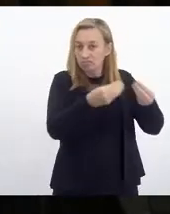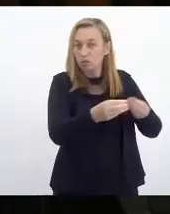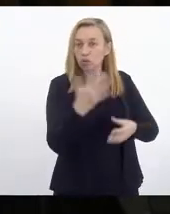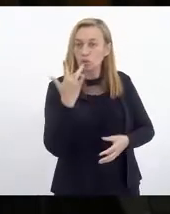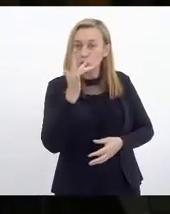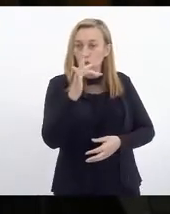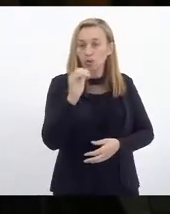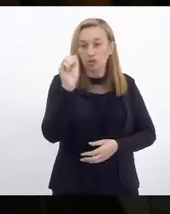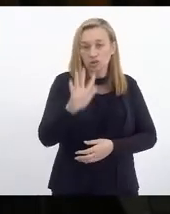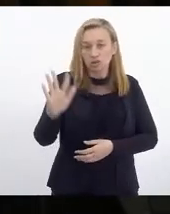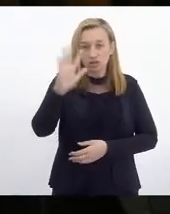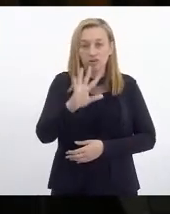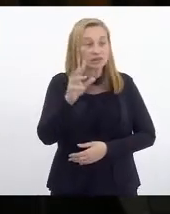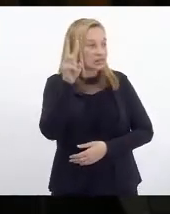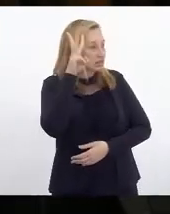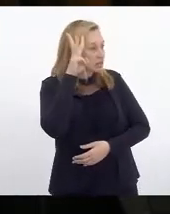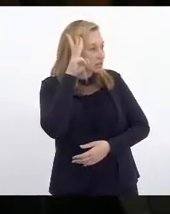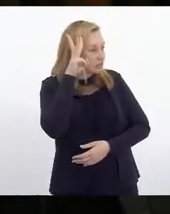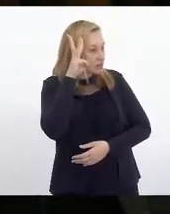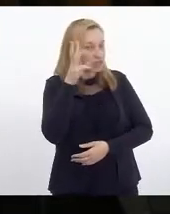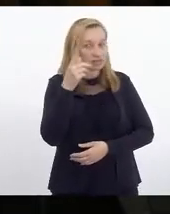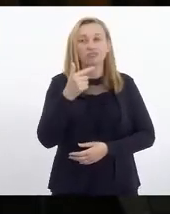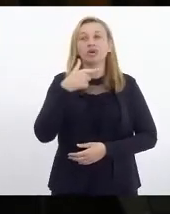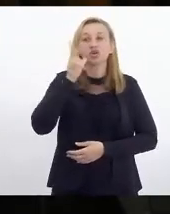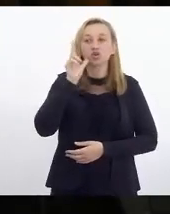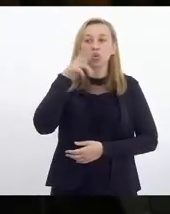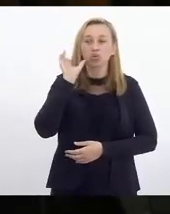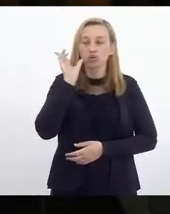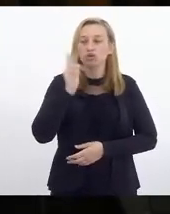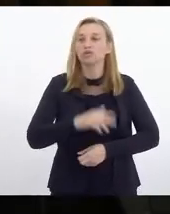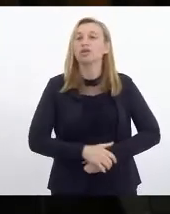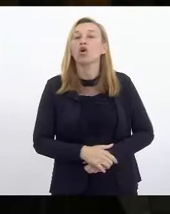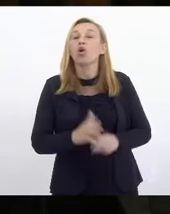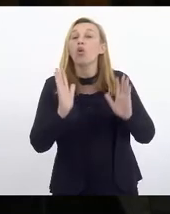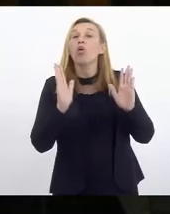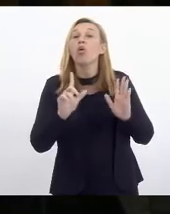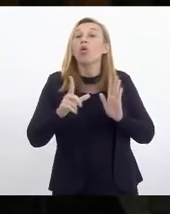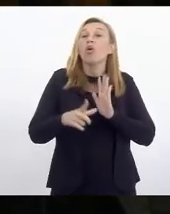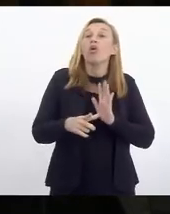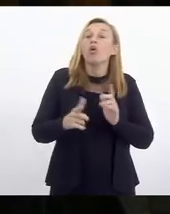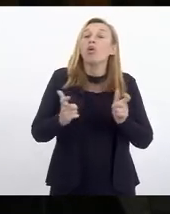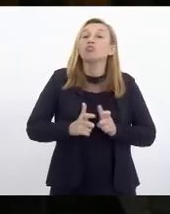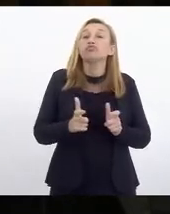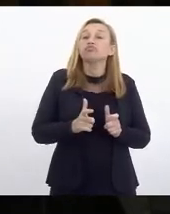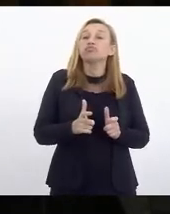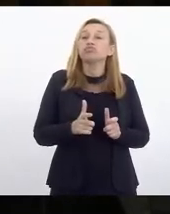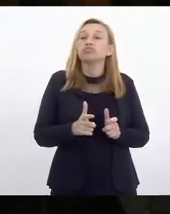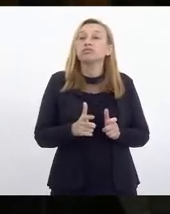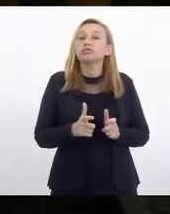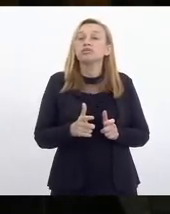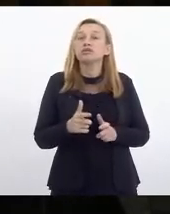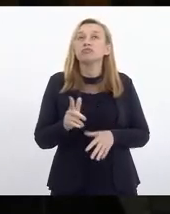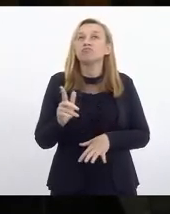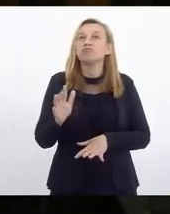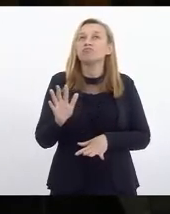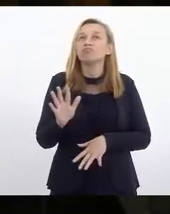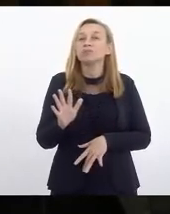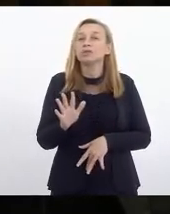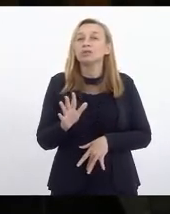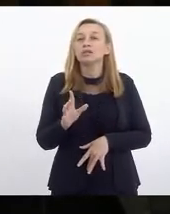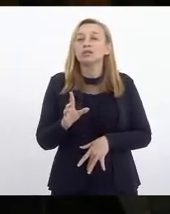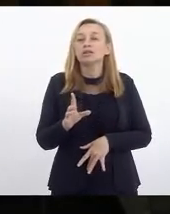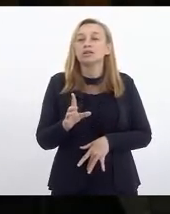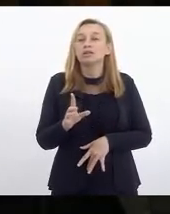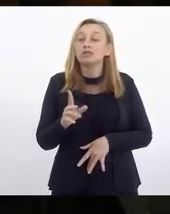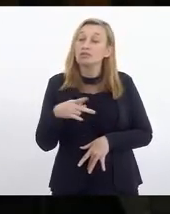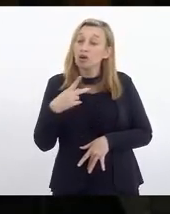na terça-feira, anteontem, onde fez uma previsão